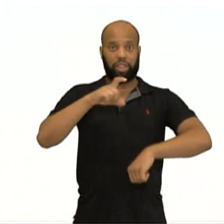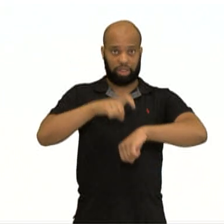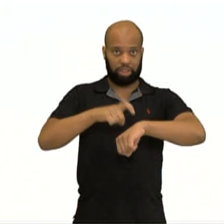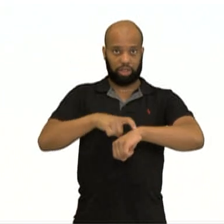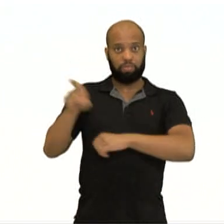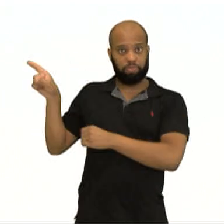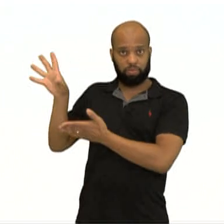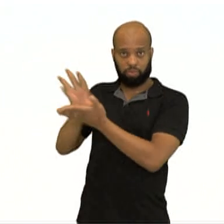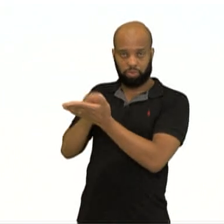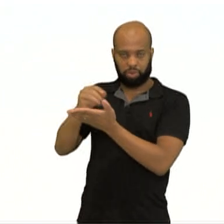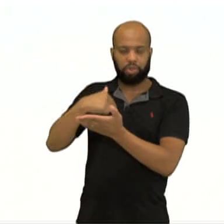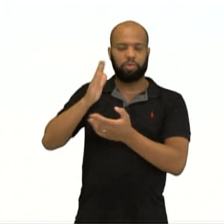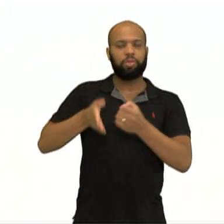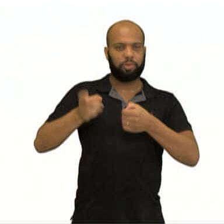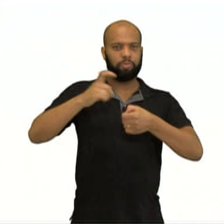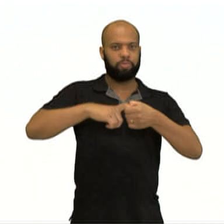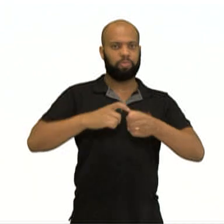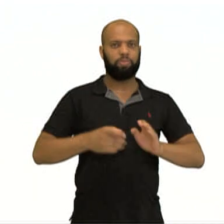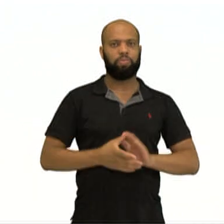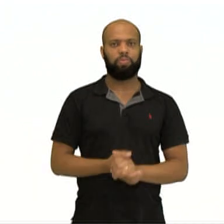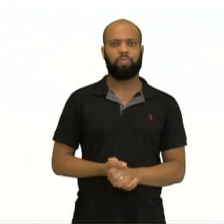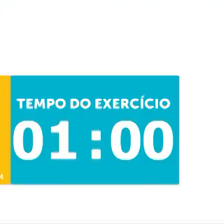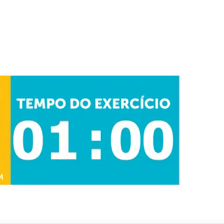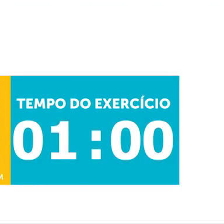copiarem e a gente já volta.